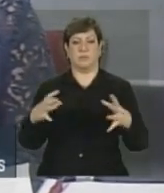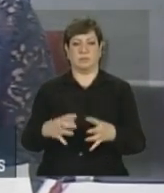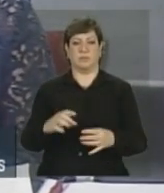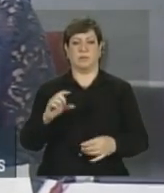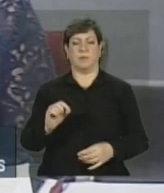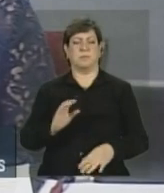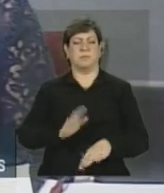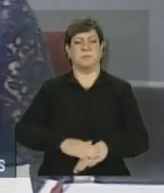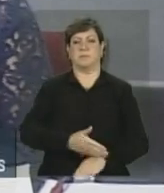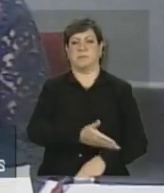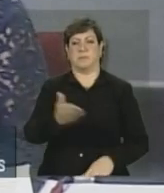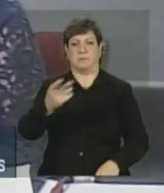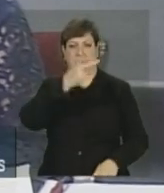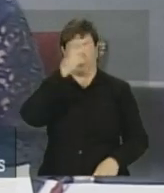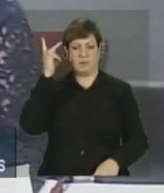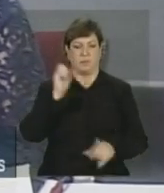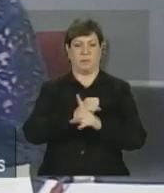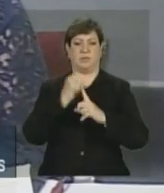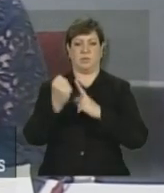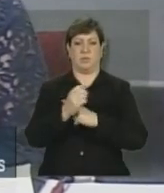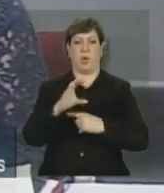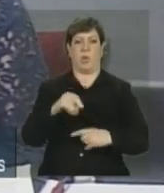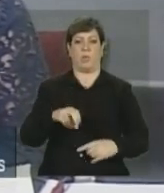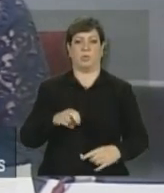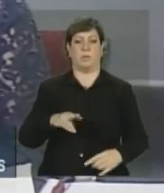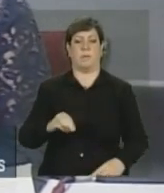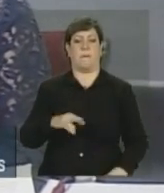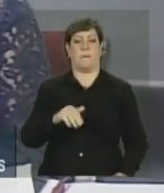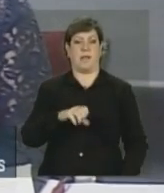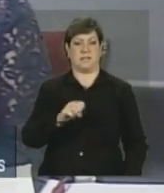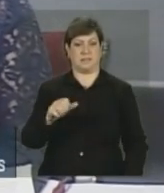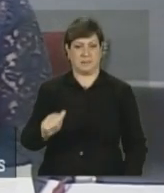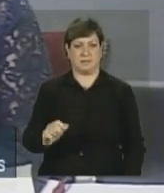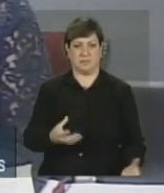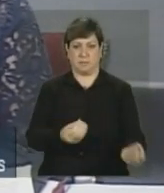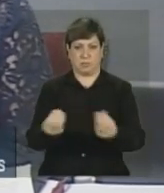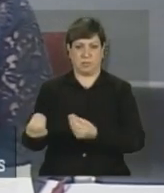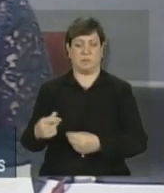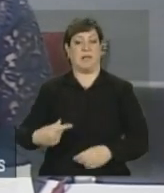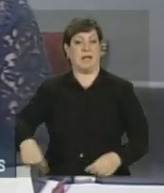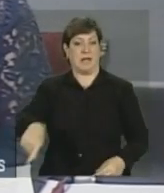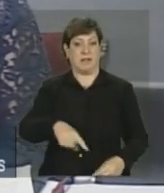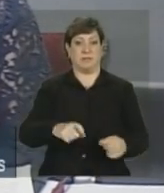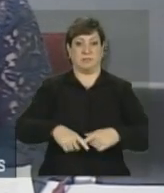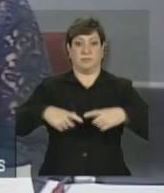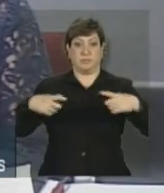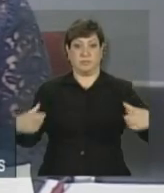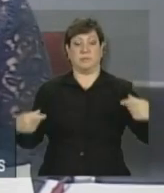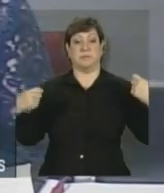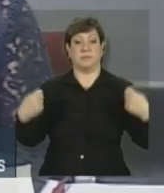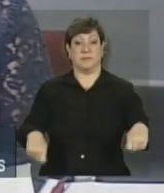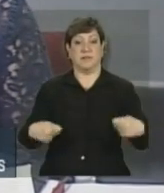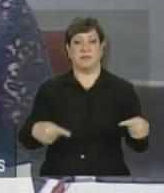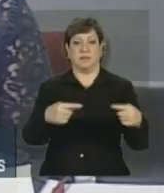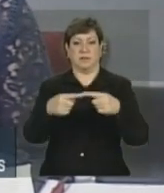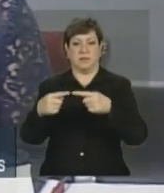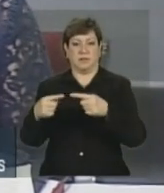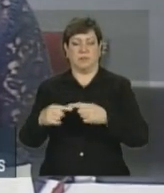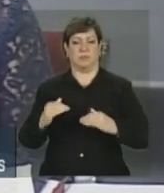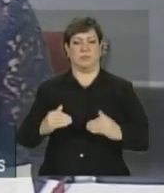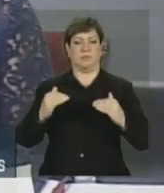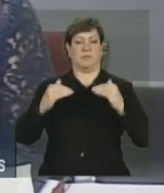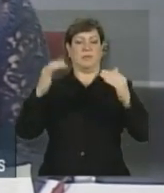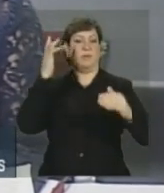de pessoas à sociedade de consumo de massa. Essa expansão deve estar fundada no crescimento equilibrado